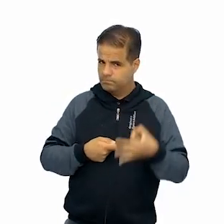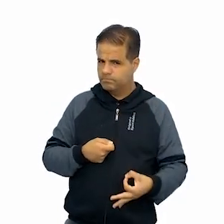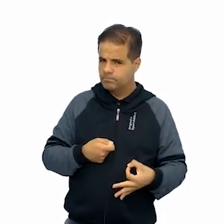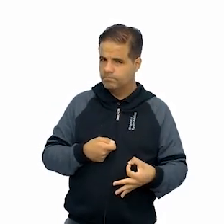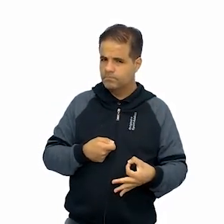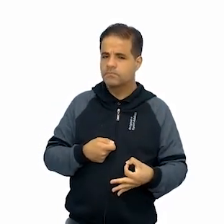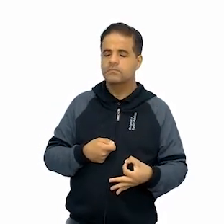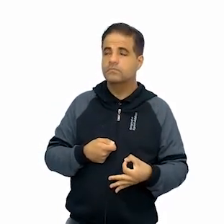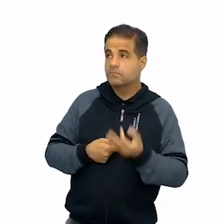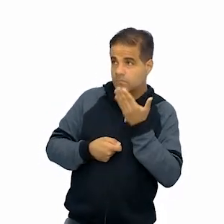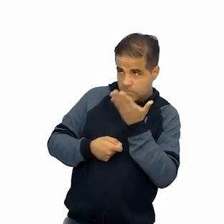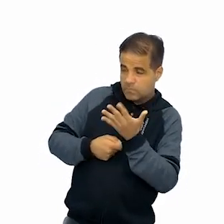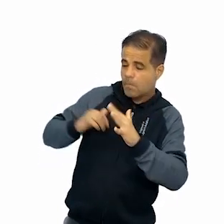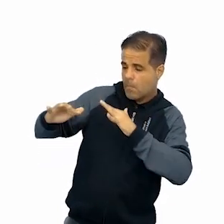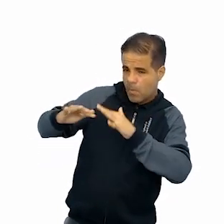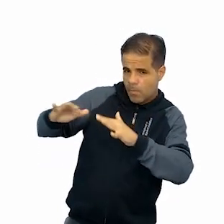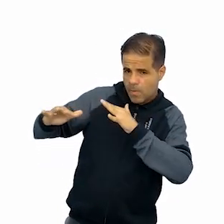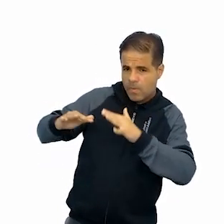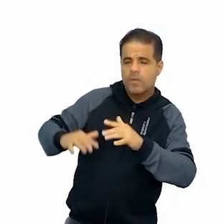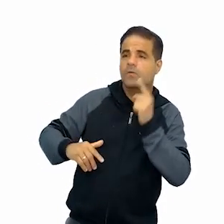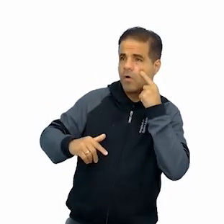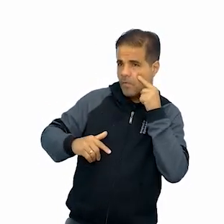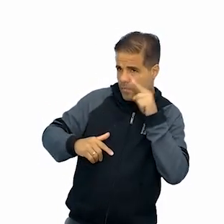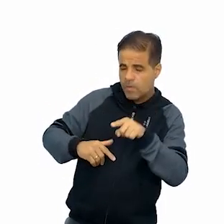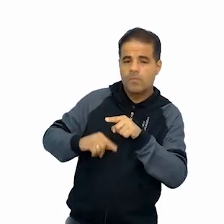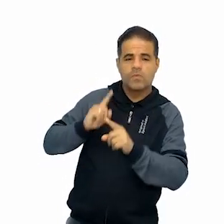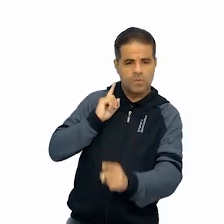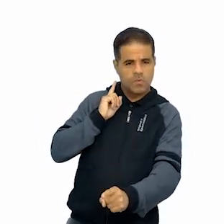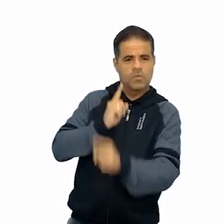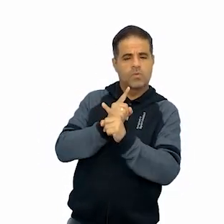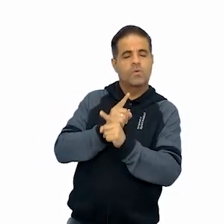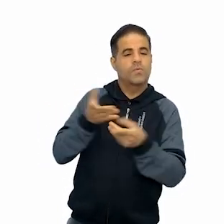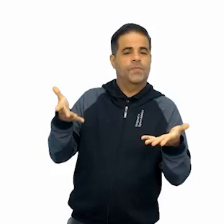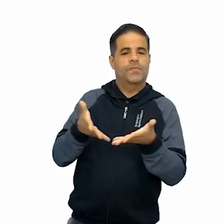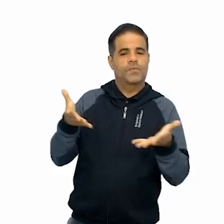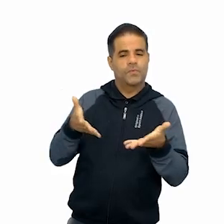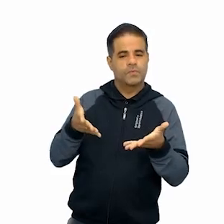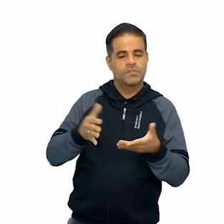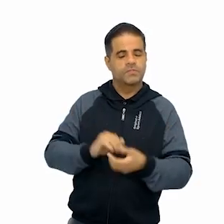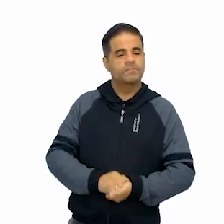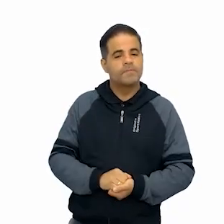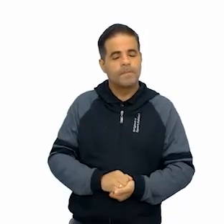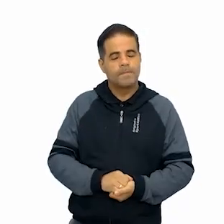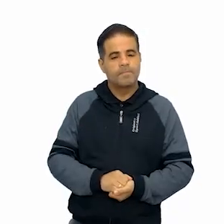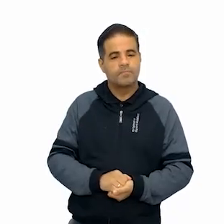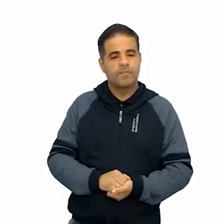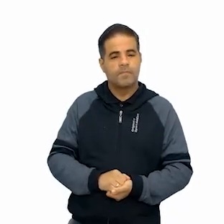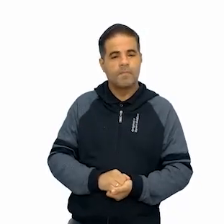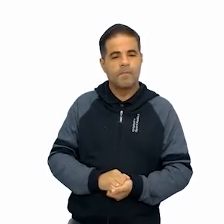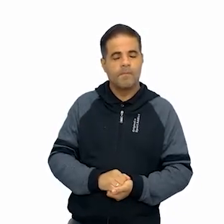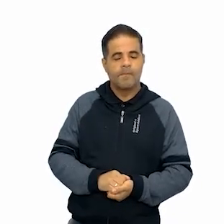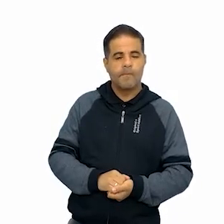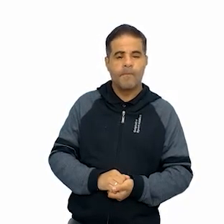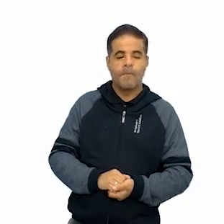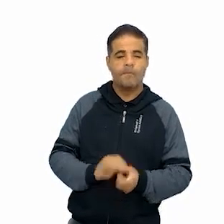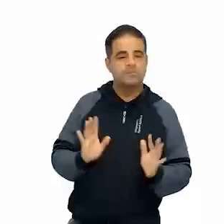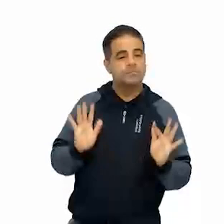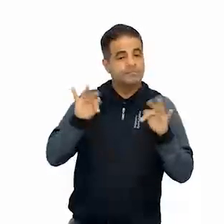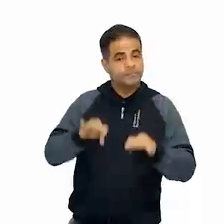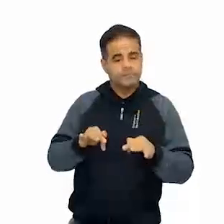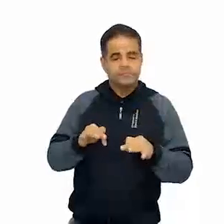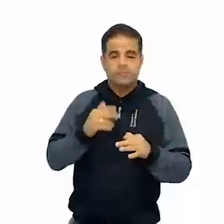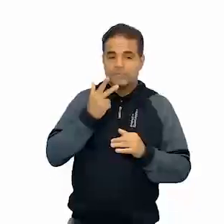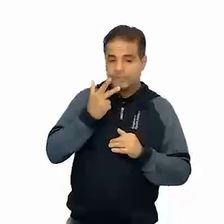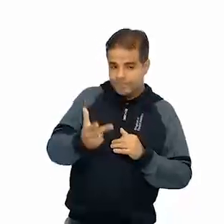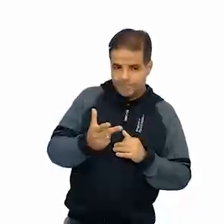então, foi o nosso movimento, foi o que vimos no encontro de hoje. E, finalizando, quero dizer